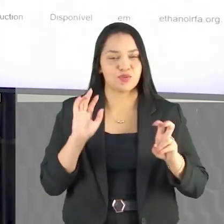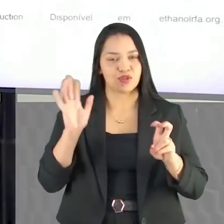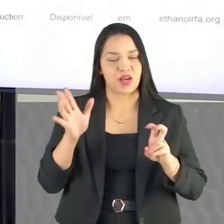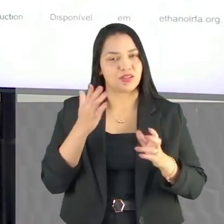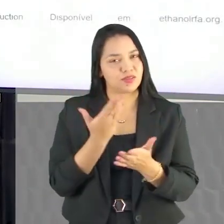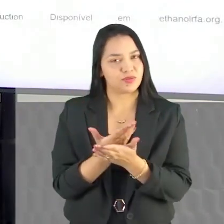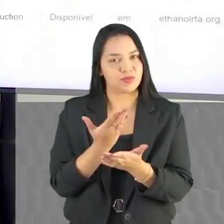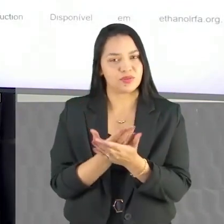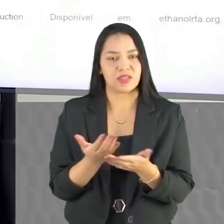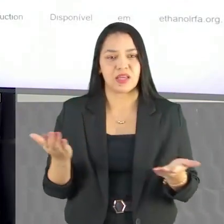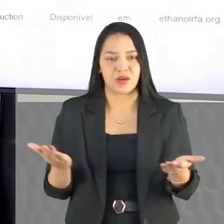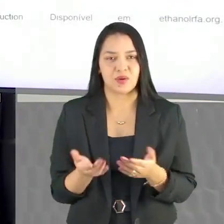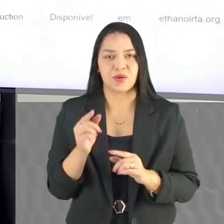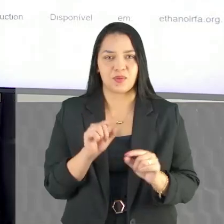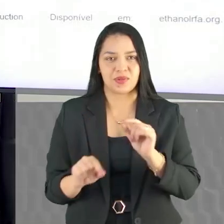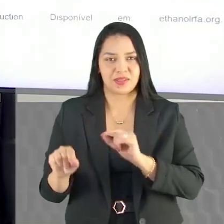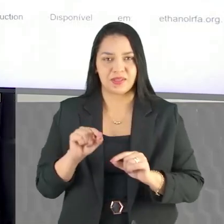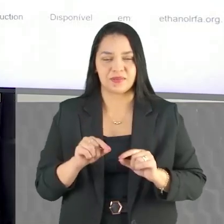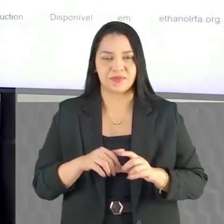aqui. E vamos para mais um.